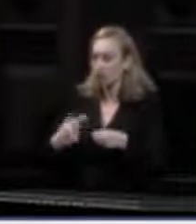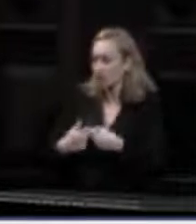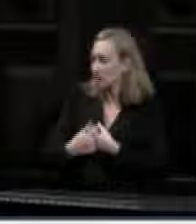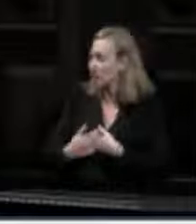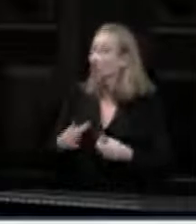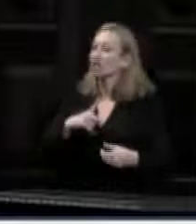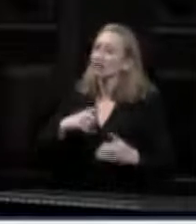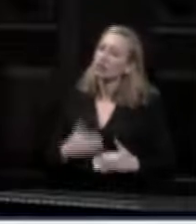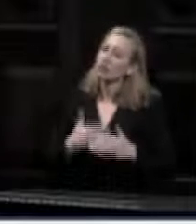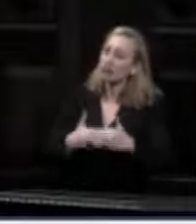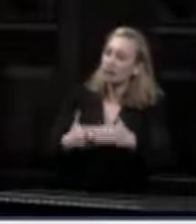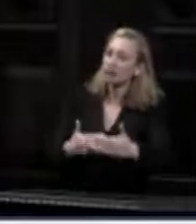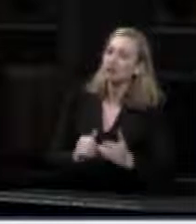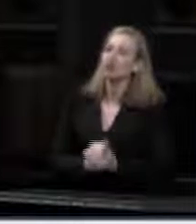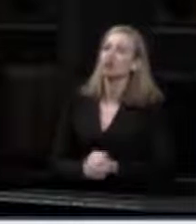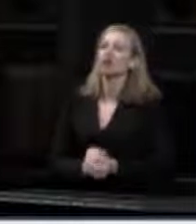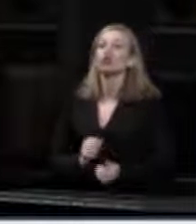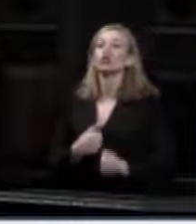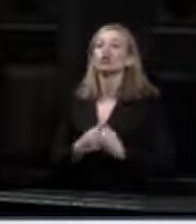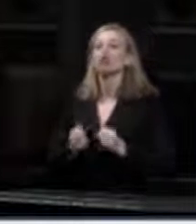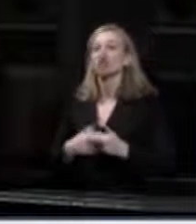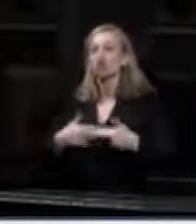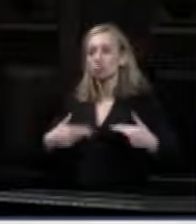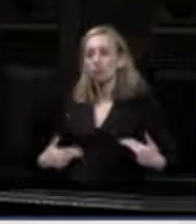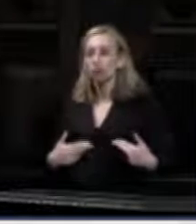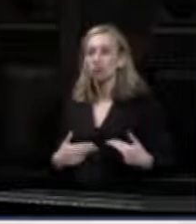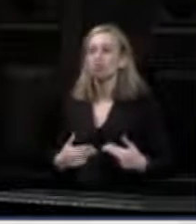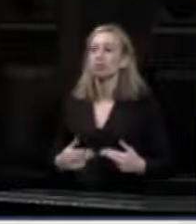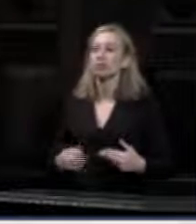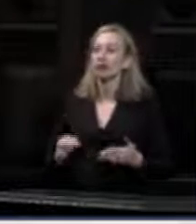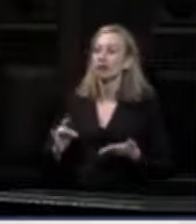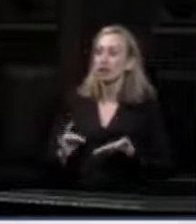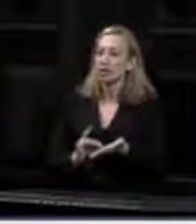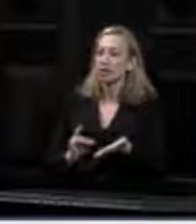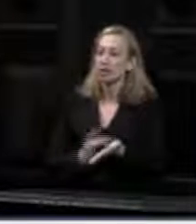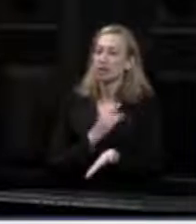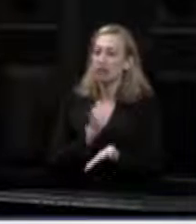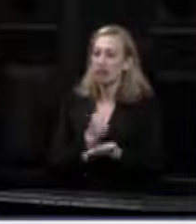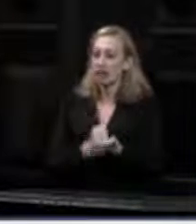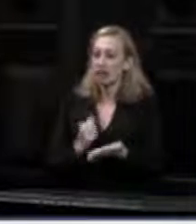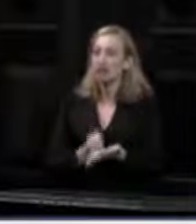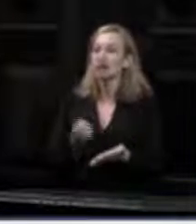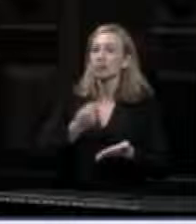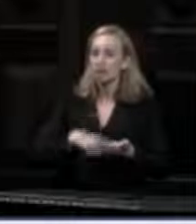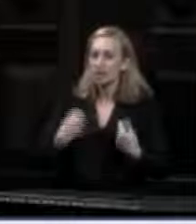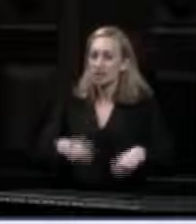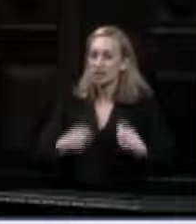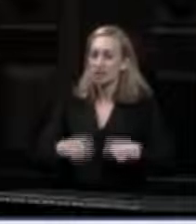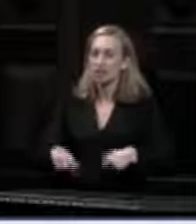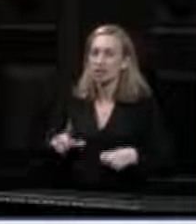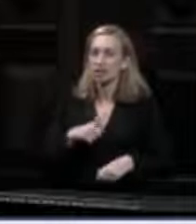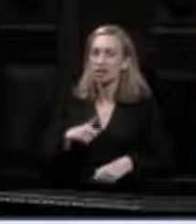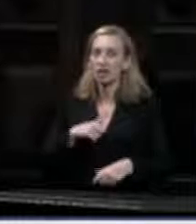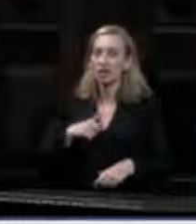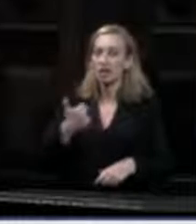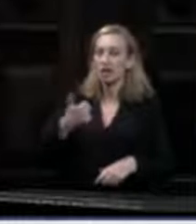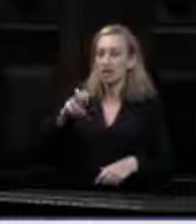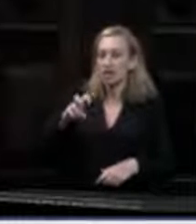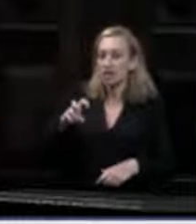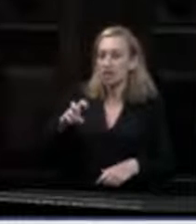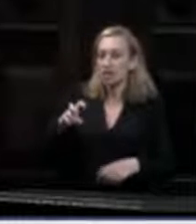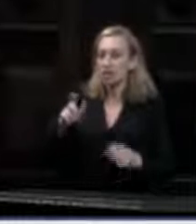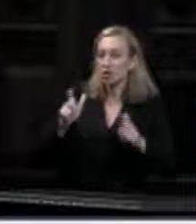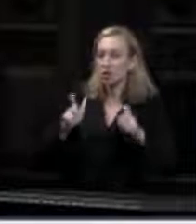avanços. O transporte, até então, para ser legalizado, precisa ser em veículos de 15 lugares. Isso por